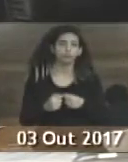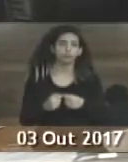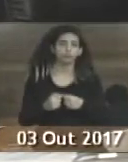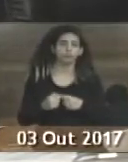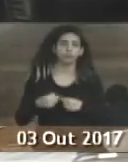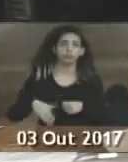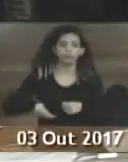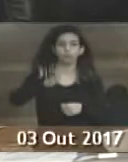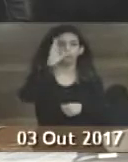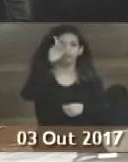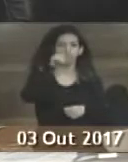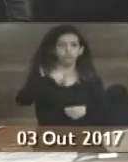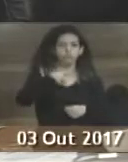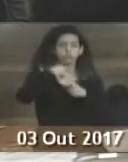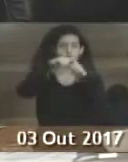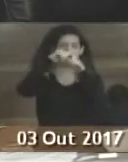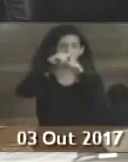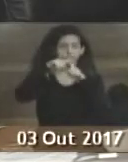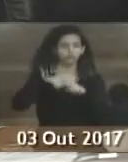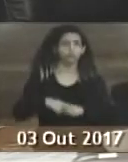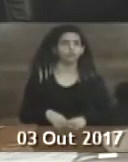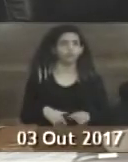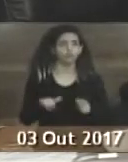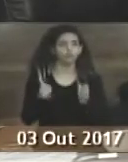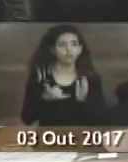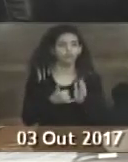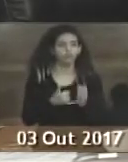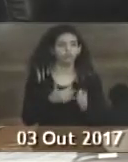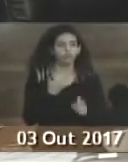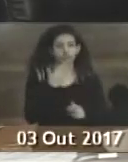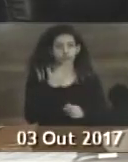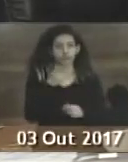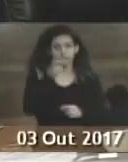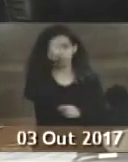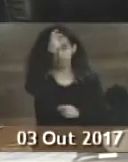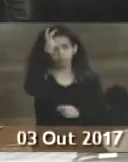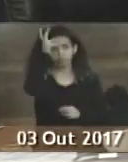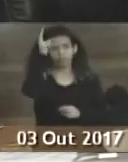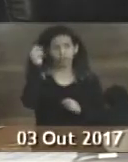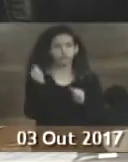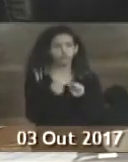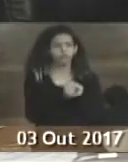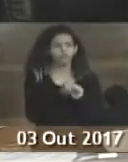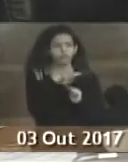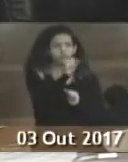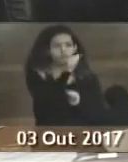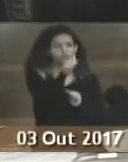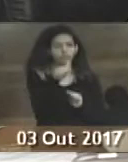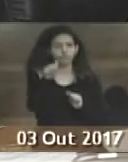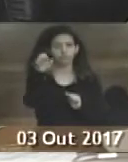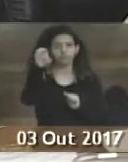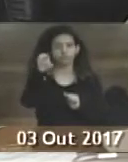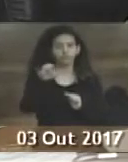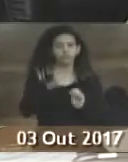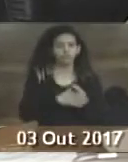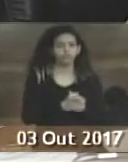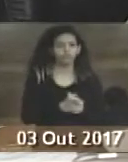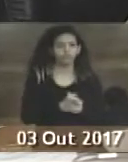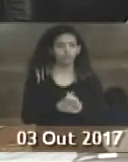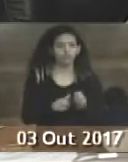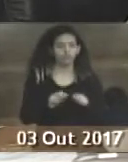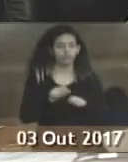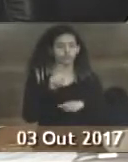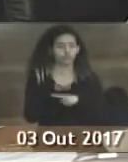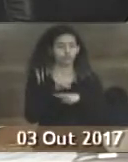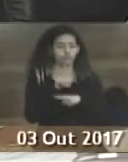Morro da Cruz. Indicação número 4563/17, indicando ao prefeito que interceda junto ao SAI pela realização de uma vistoria no